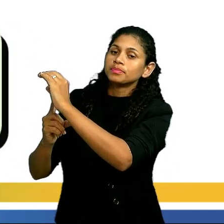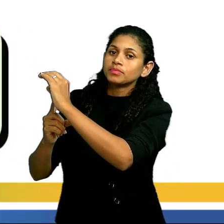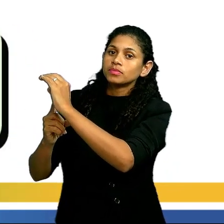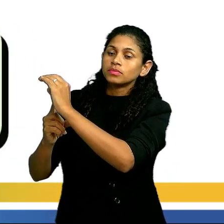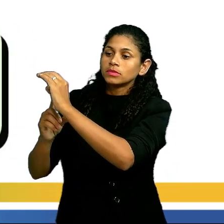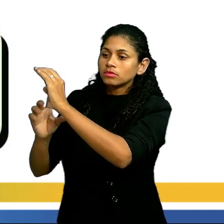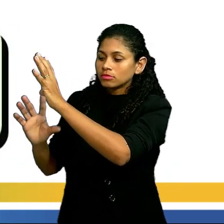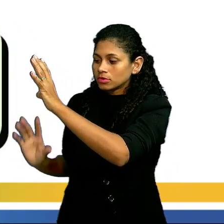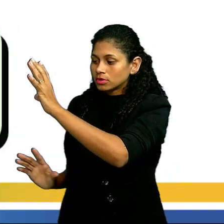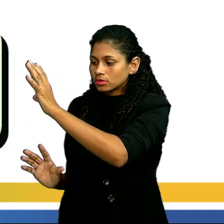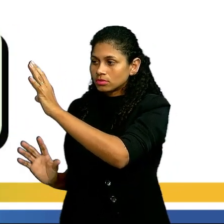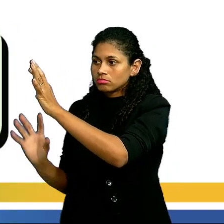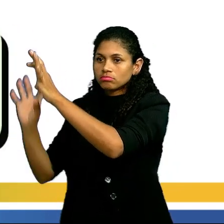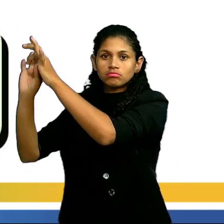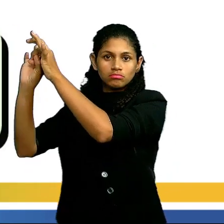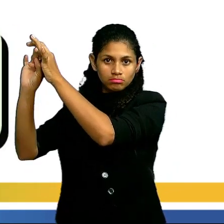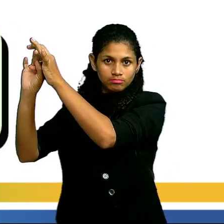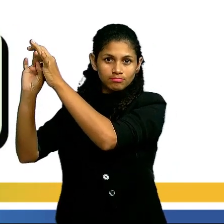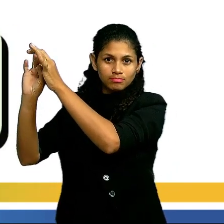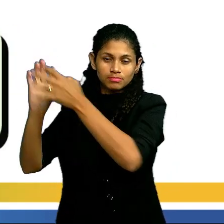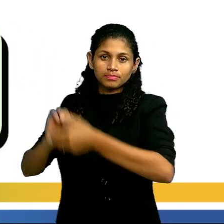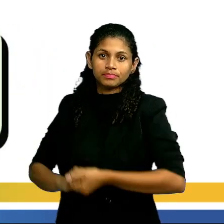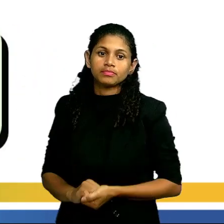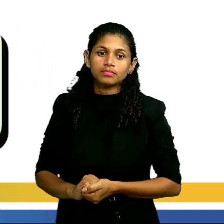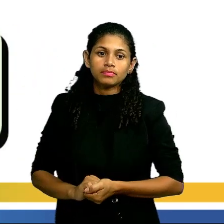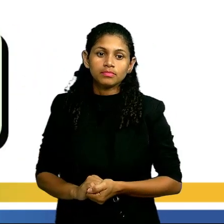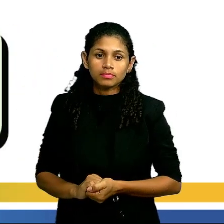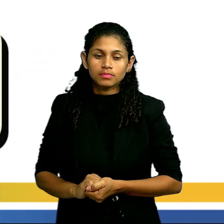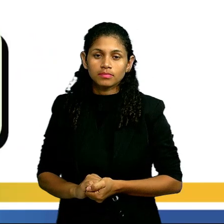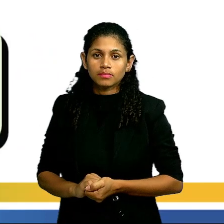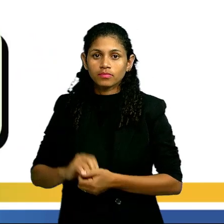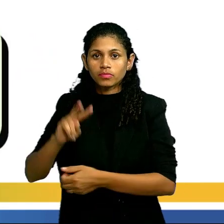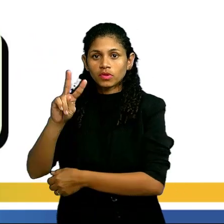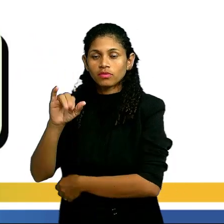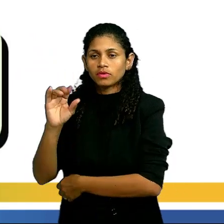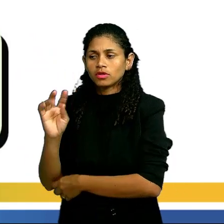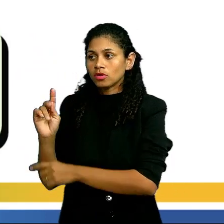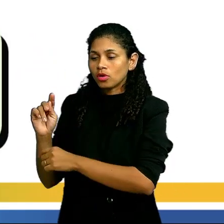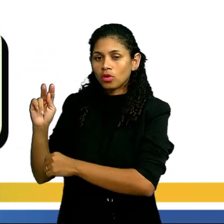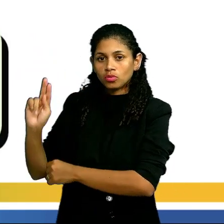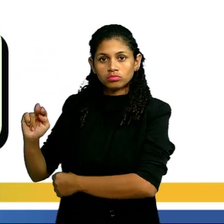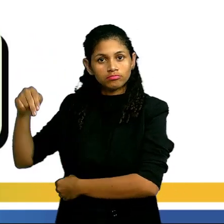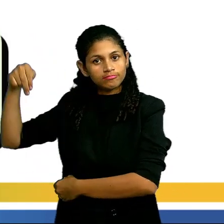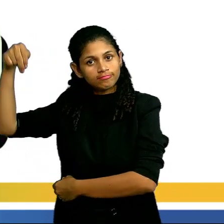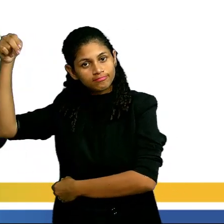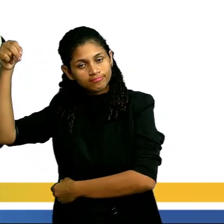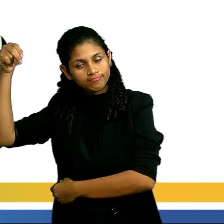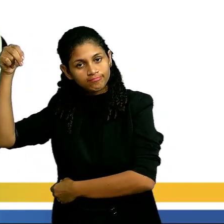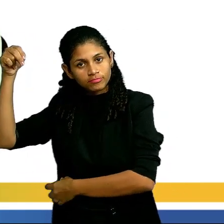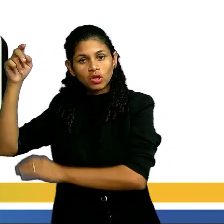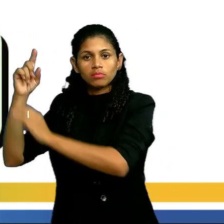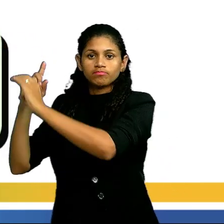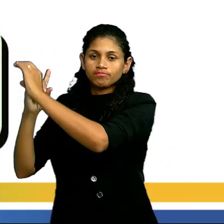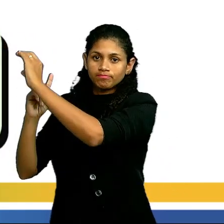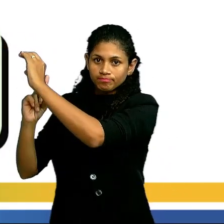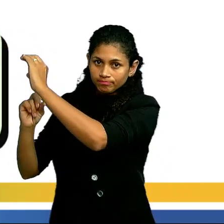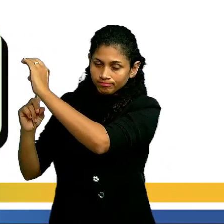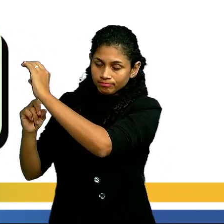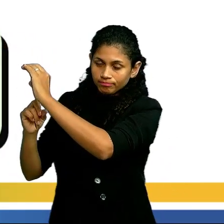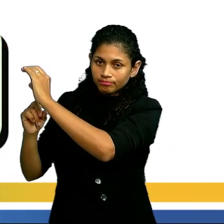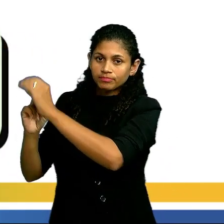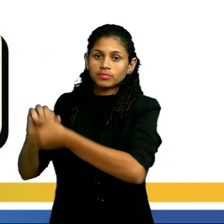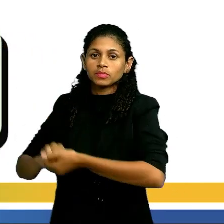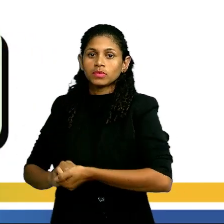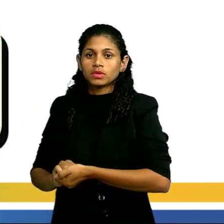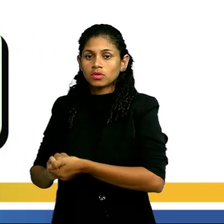né? E vice-versa. Então, o Vietnã do Norte, sendo socialista, assim como na Coreia, vai ter o apoio da